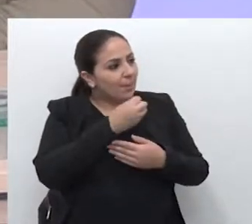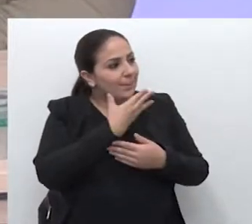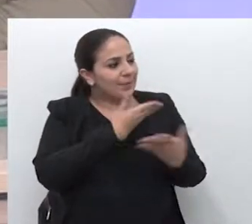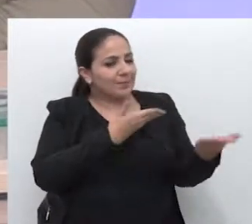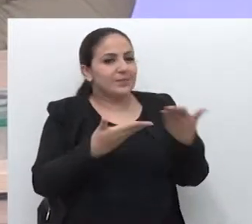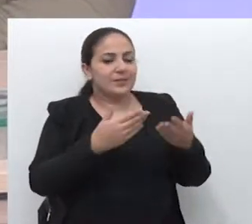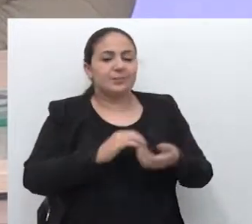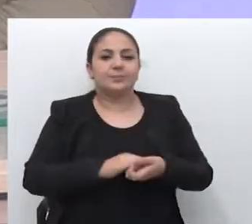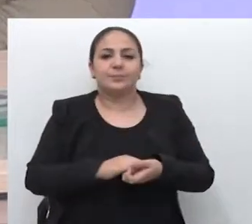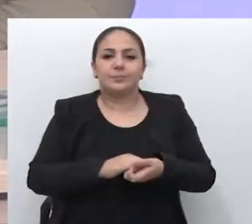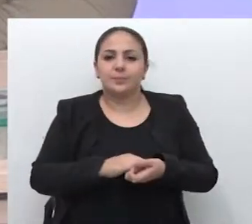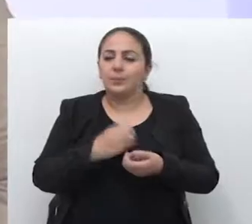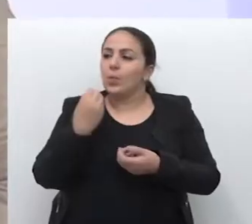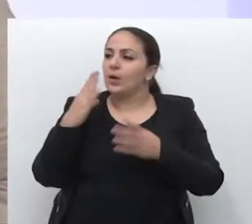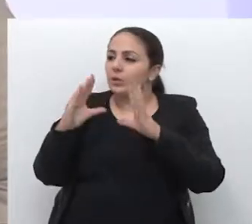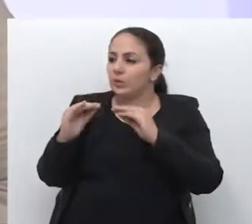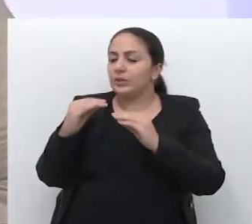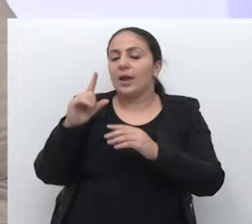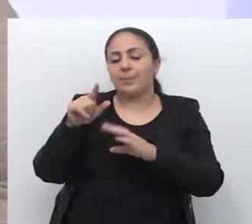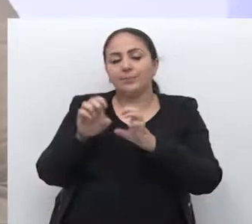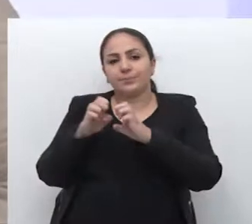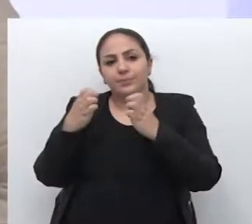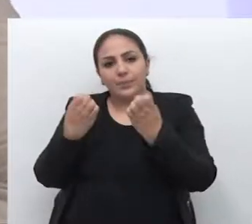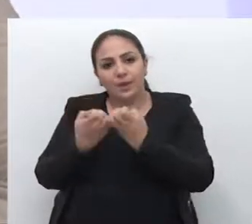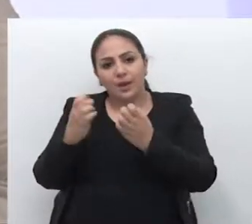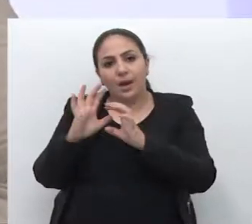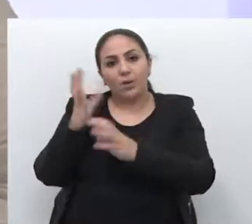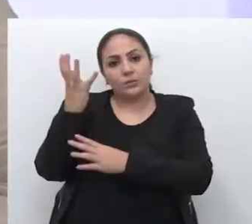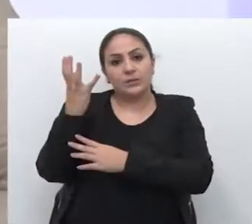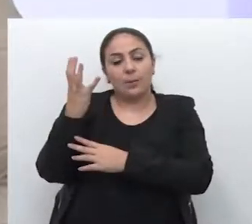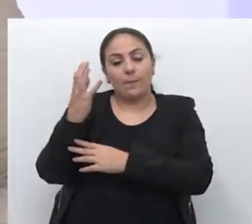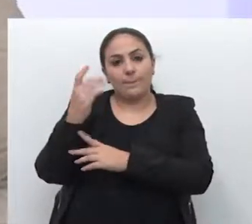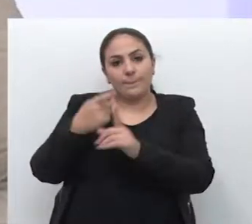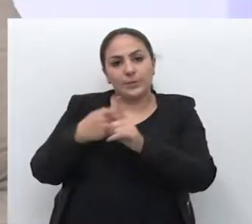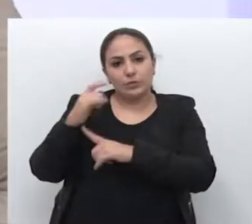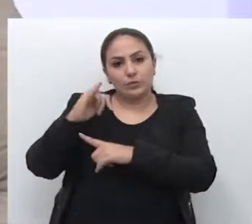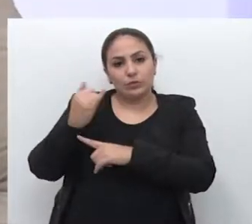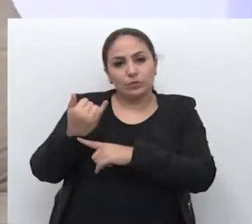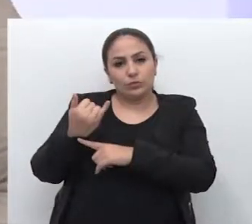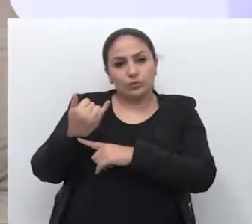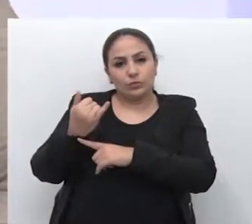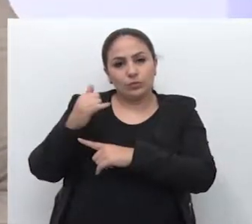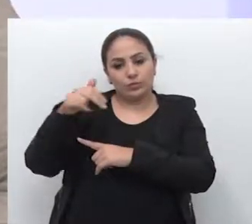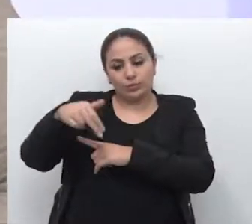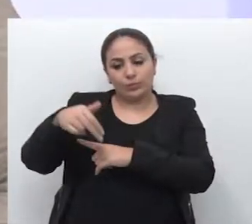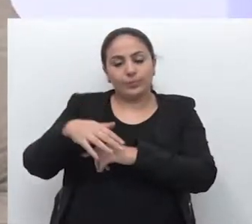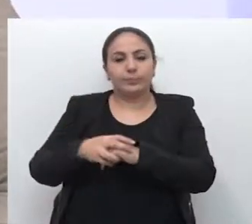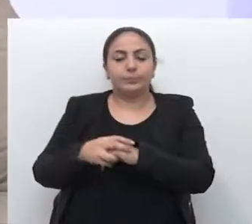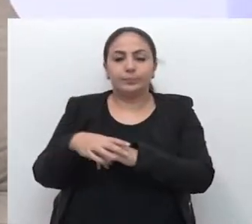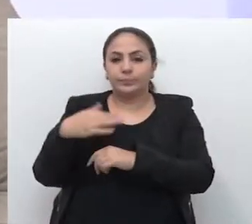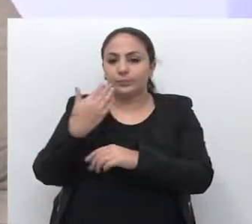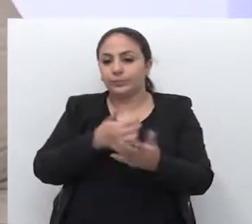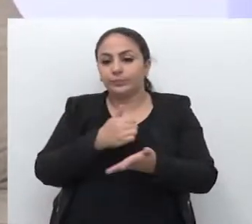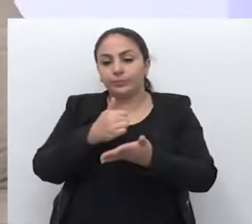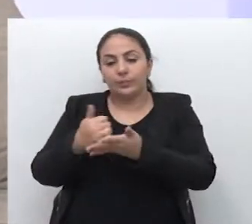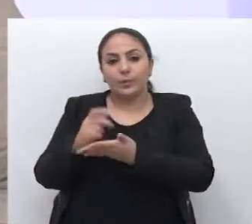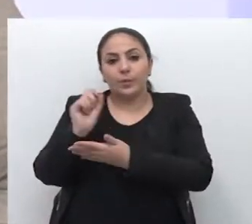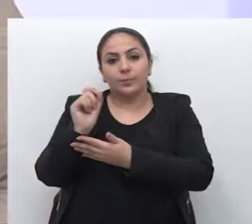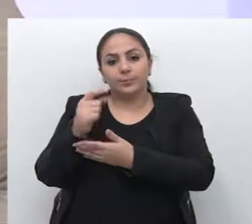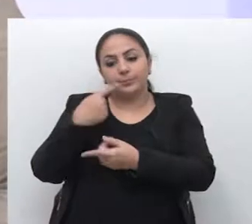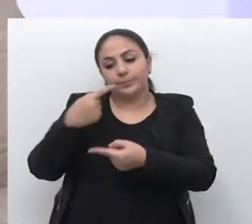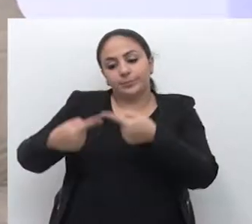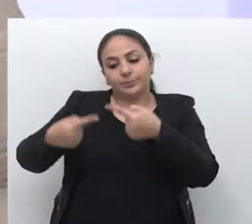noite, Raquel, seja bem-vinda. Boa noite. Esse evento ele aconteceu no mês de junho, né, no início de junho, onde